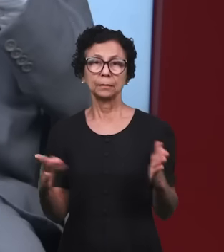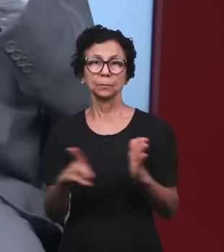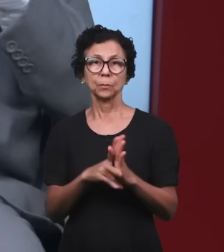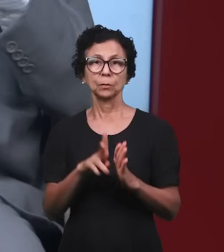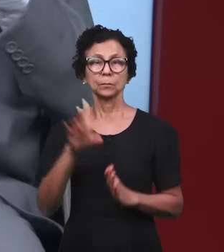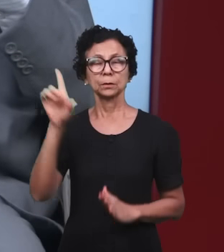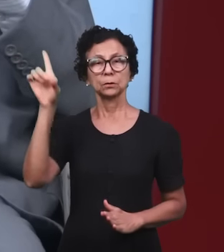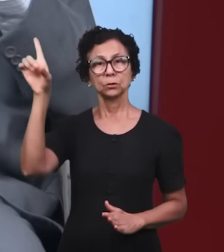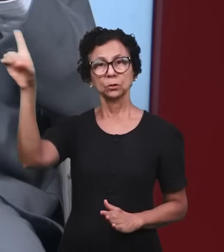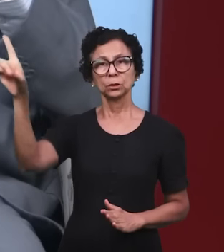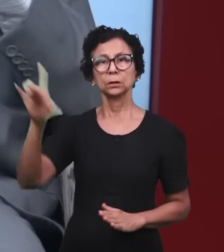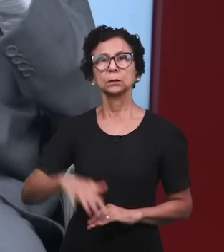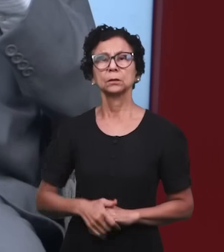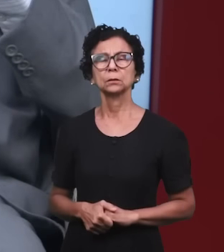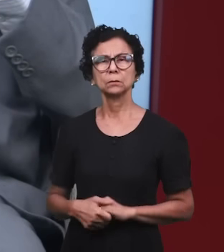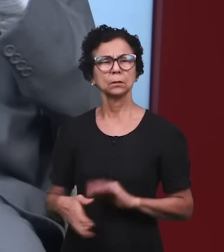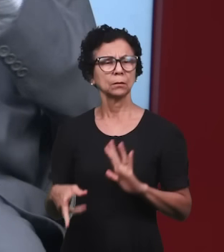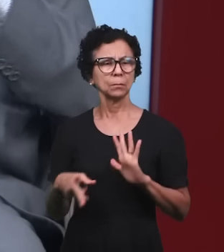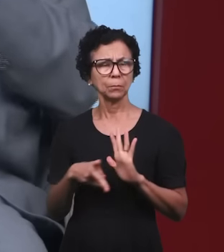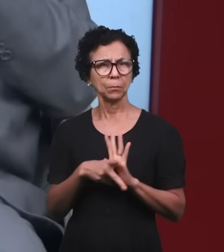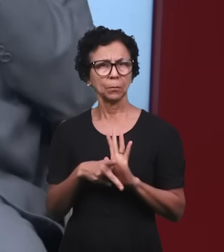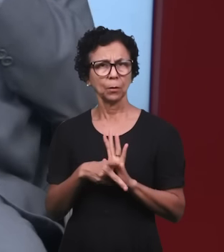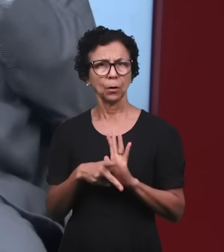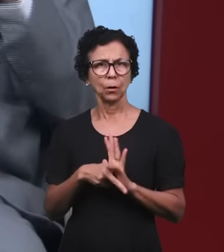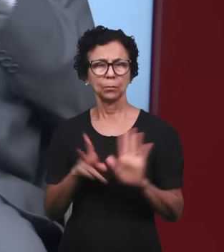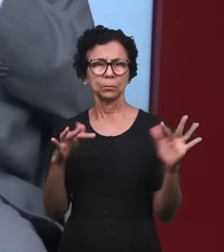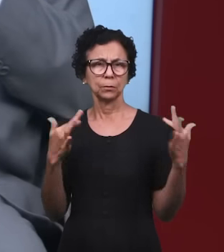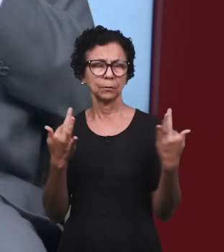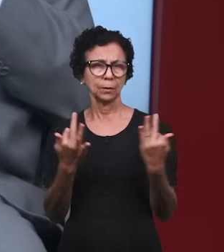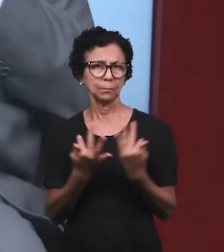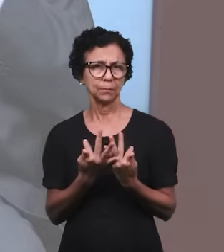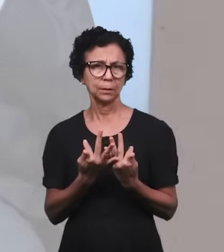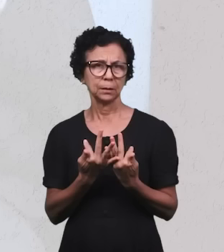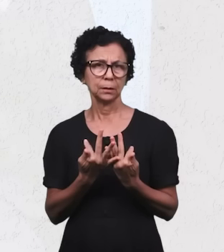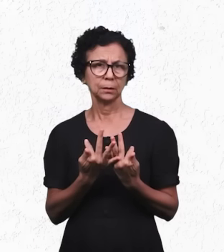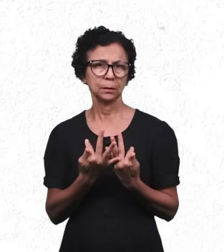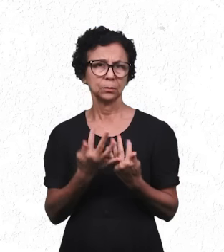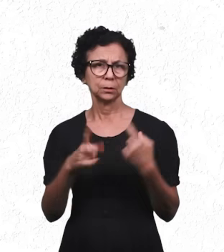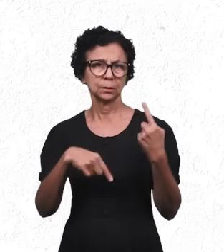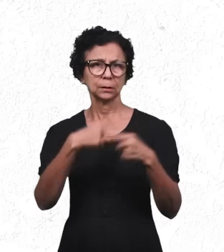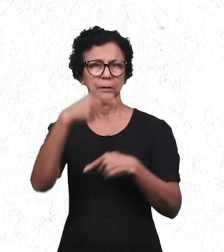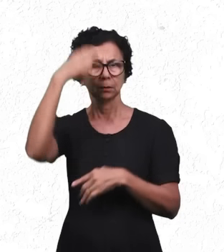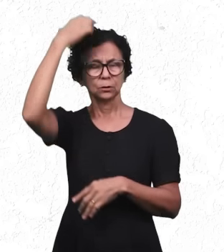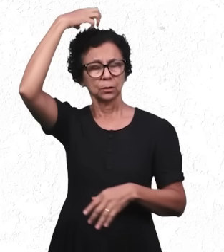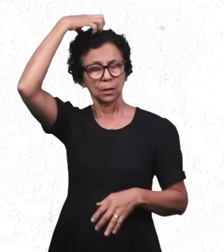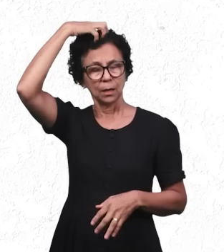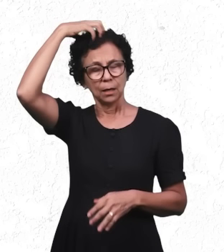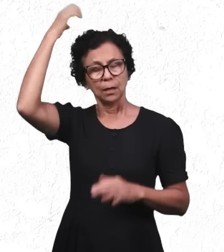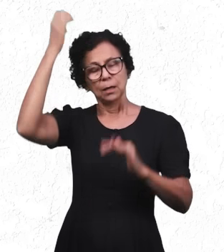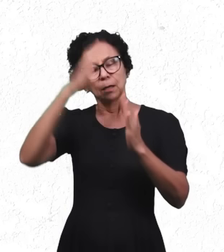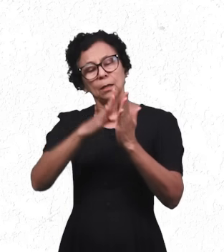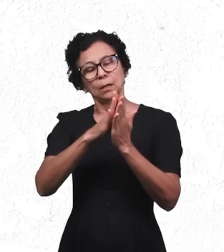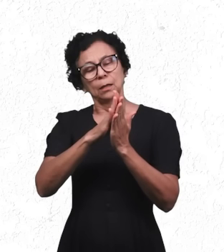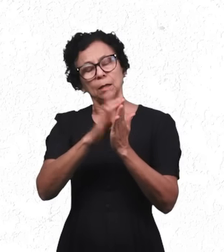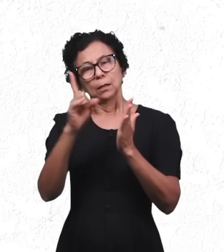dedicado àqueles da família ou pertencente ao seu reino. A palavra diz